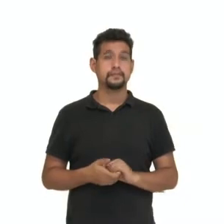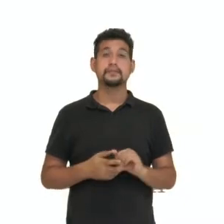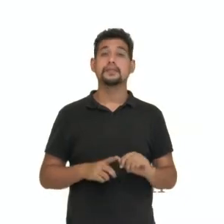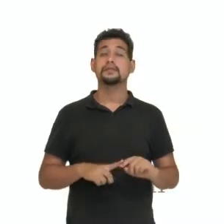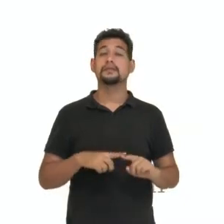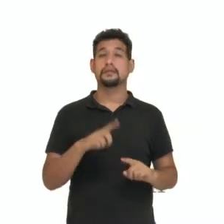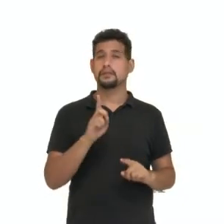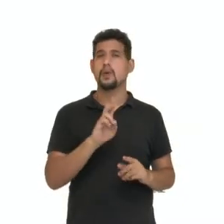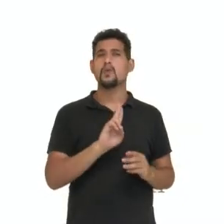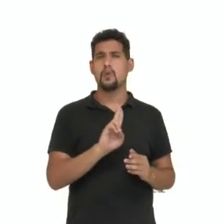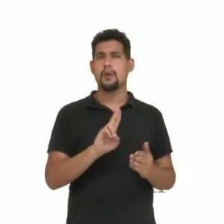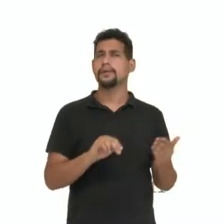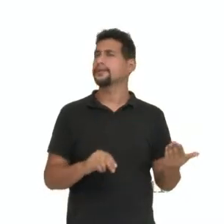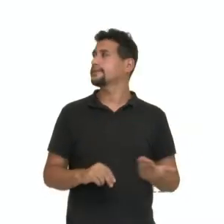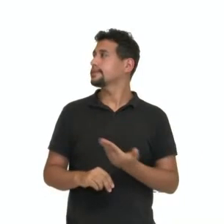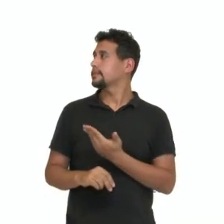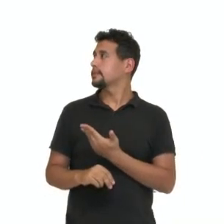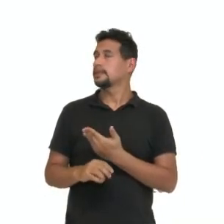Marsupialia,